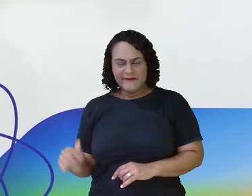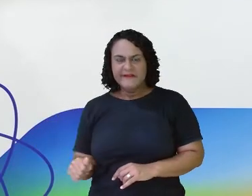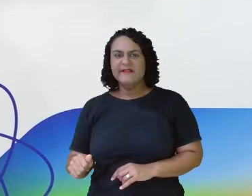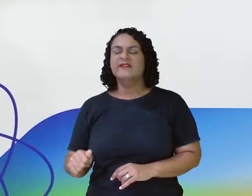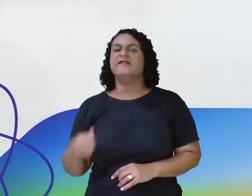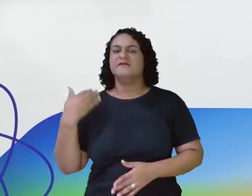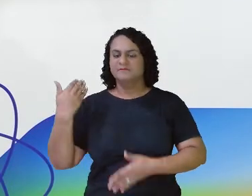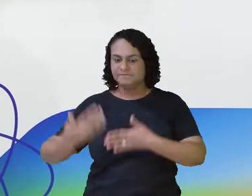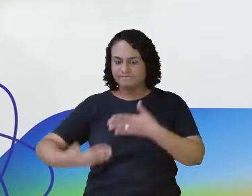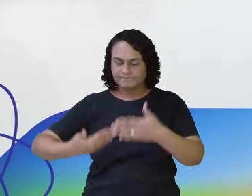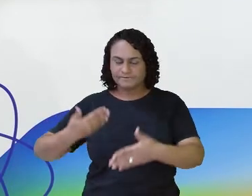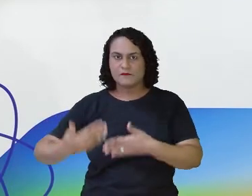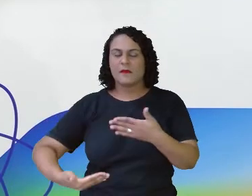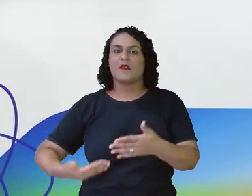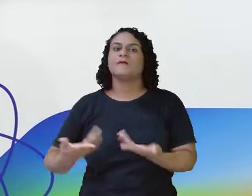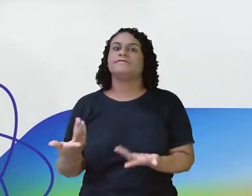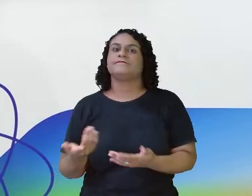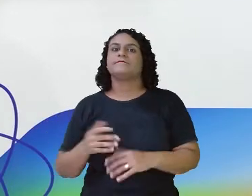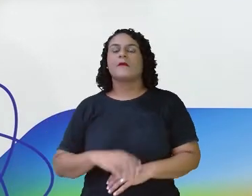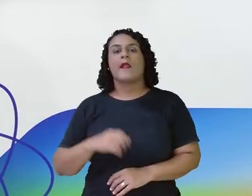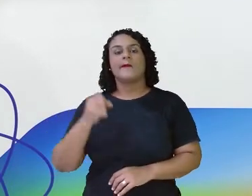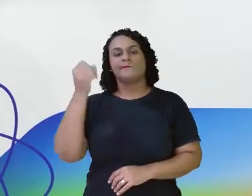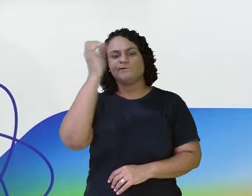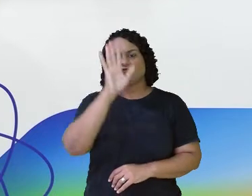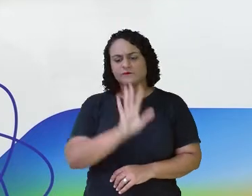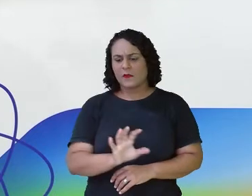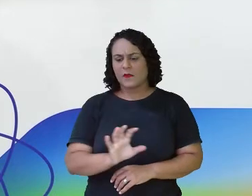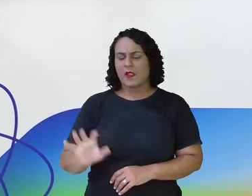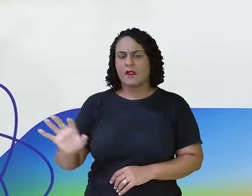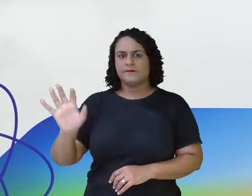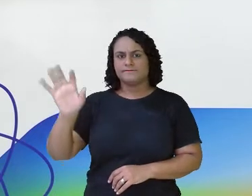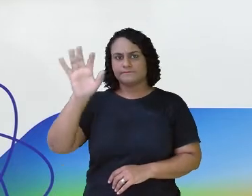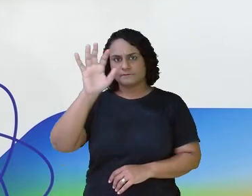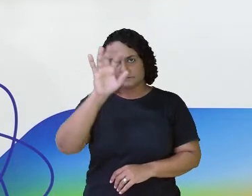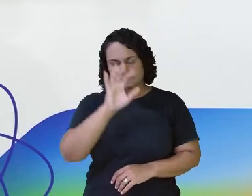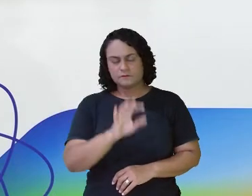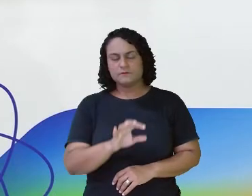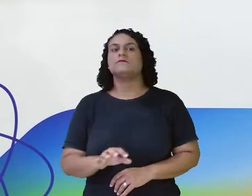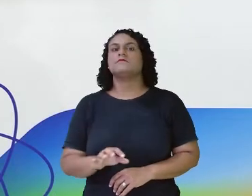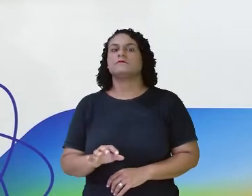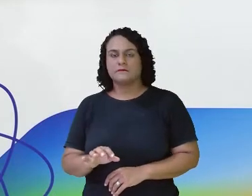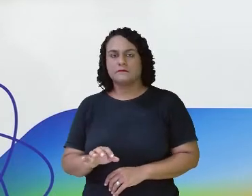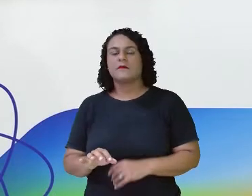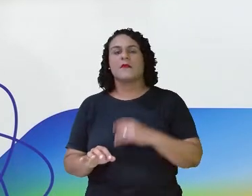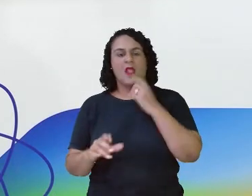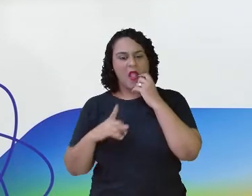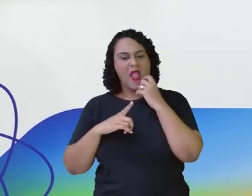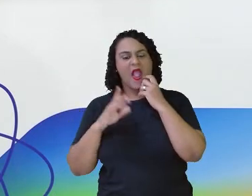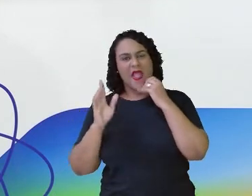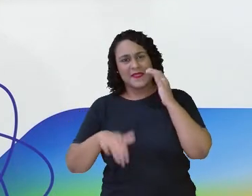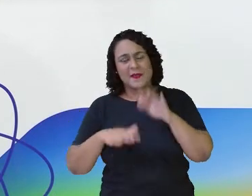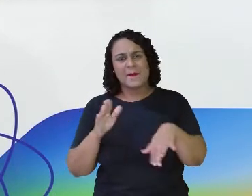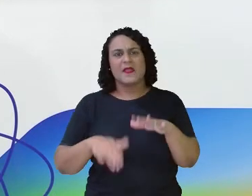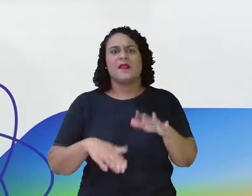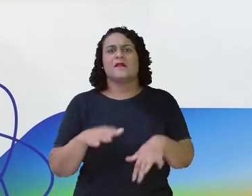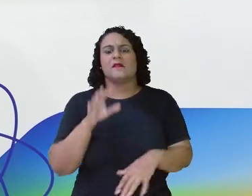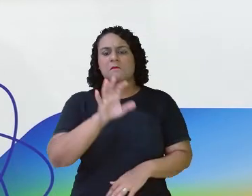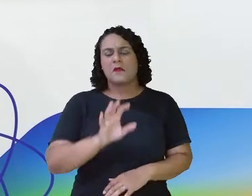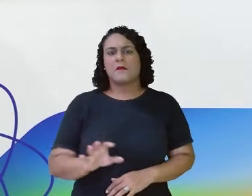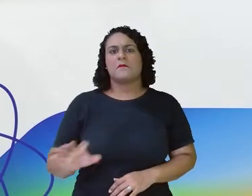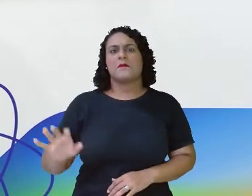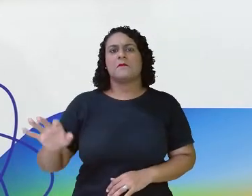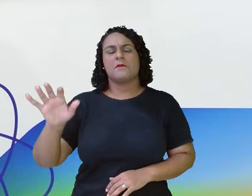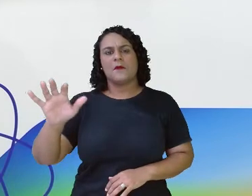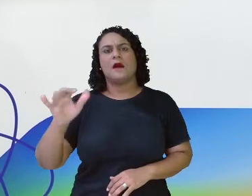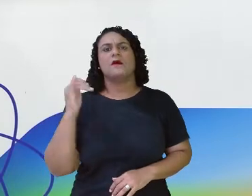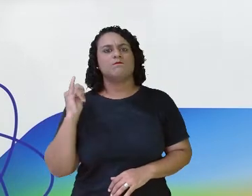aí vai. Então, cada região, claro que tem contos que abrangem toda a região nacional, lógico, mas até mesmo esses contos,